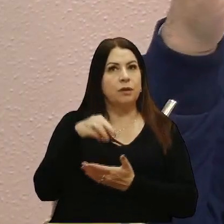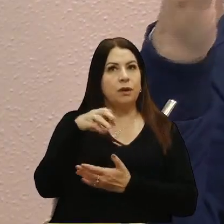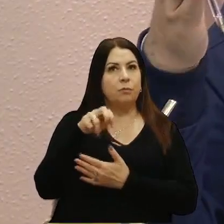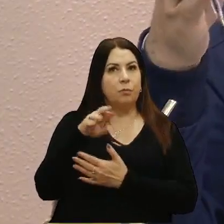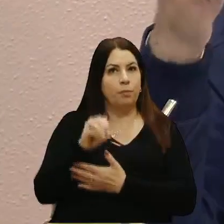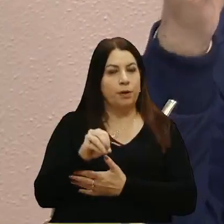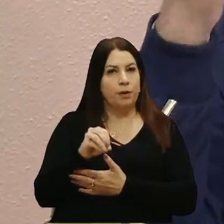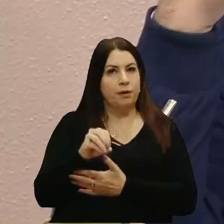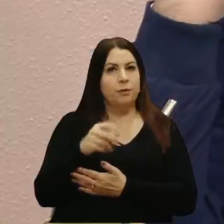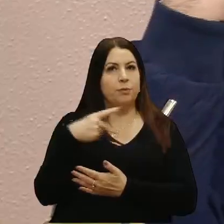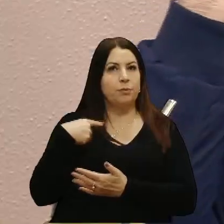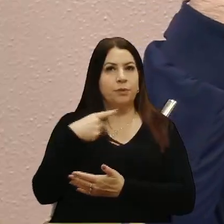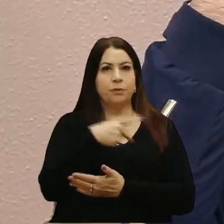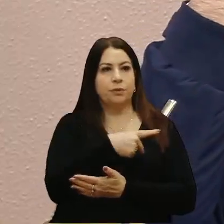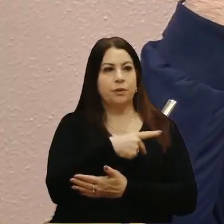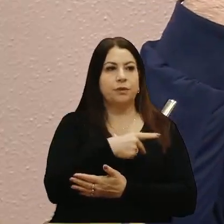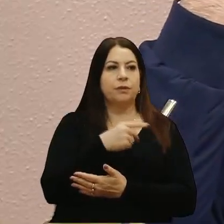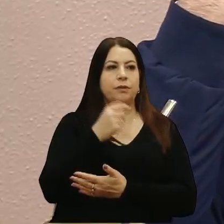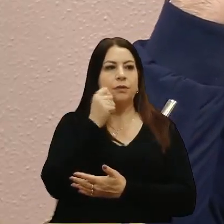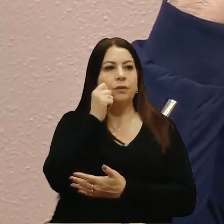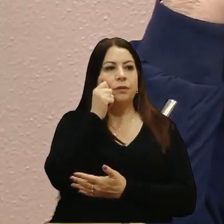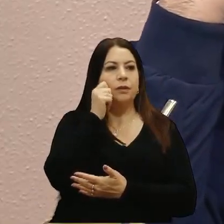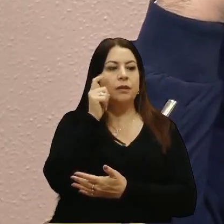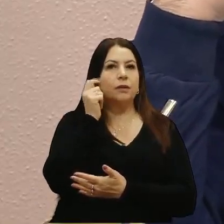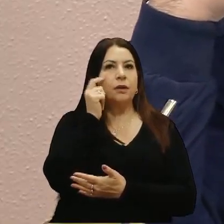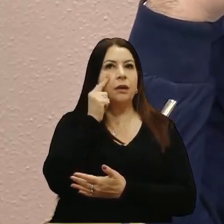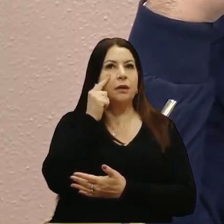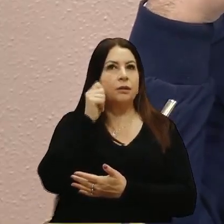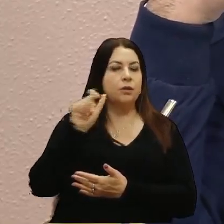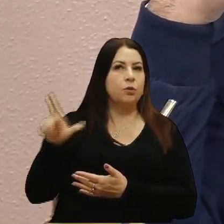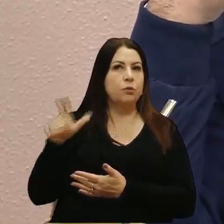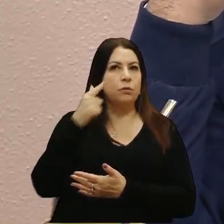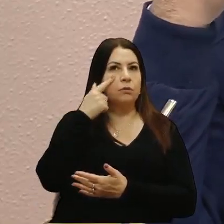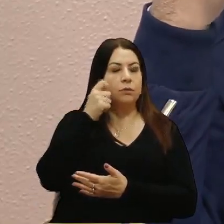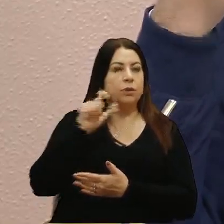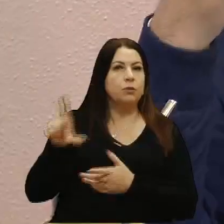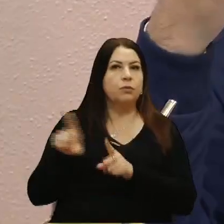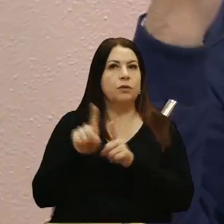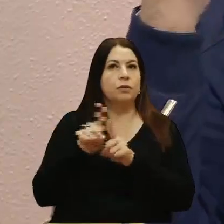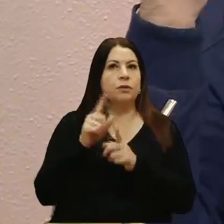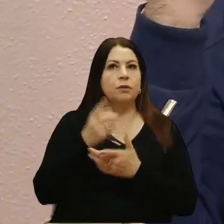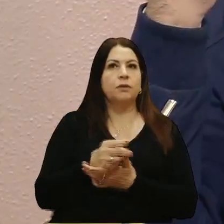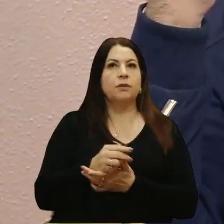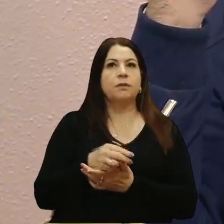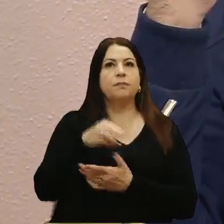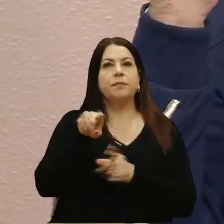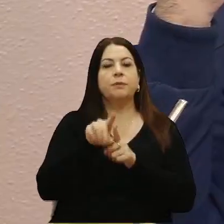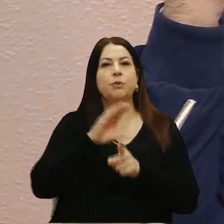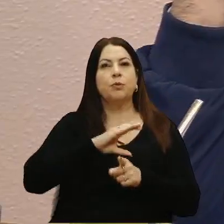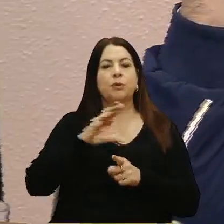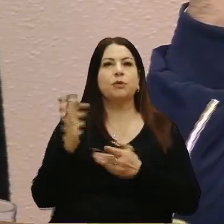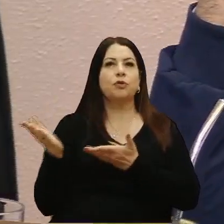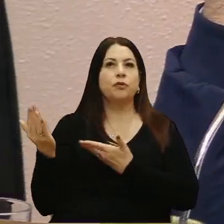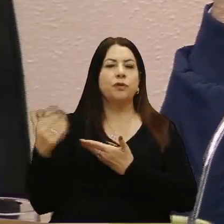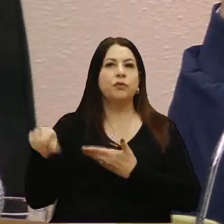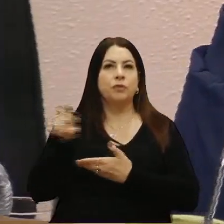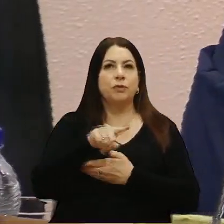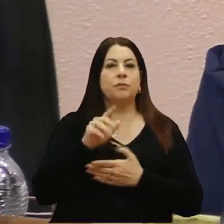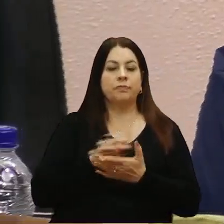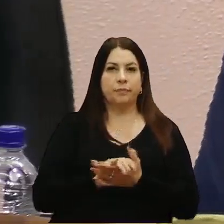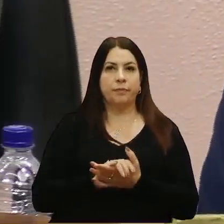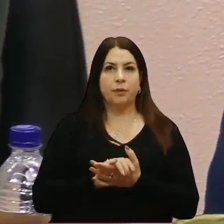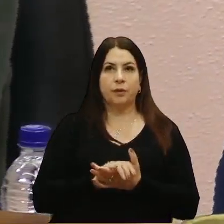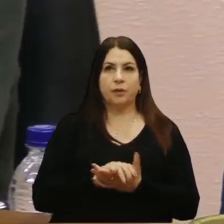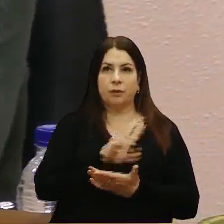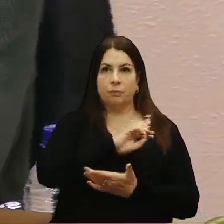Martinelli, pastor, bem-vindo. E também aqui o Maxwell de Abreu, da Coordenadoria de Juventude, e em